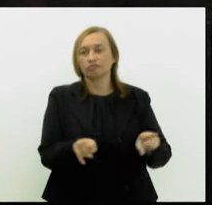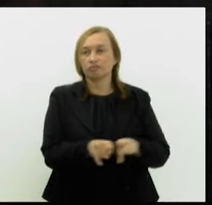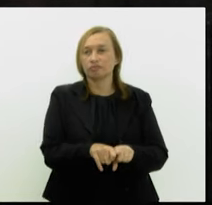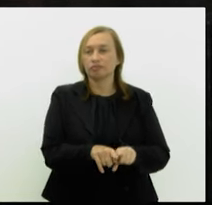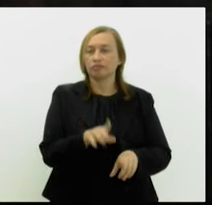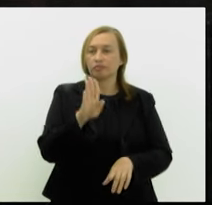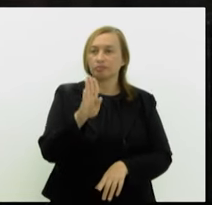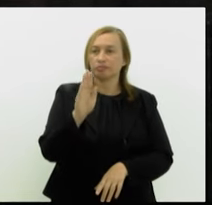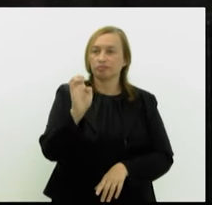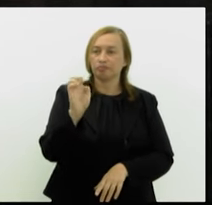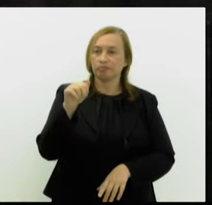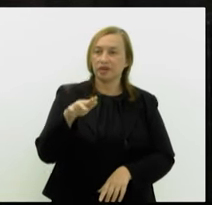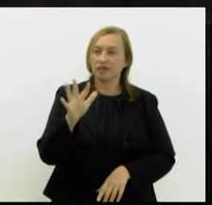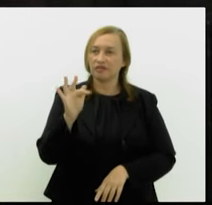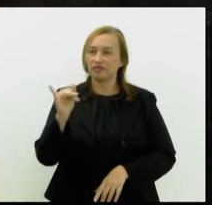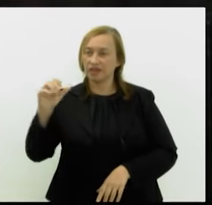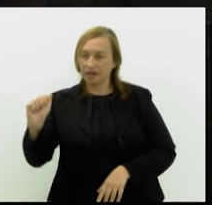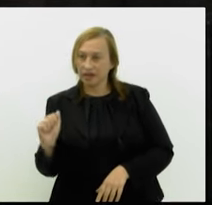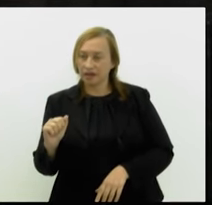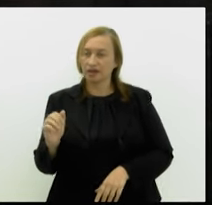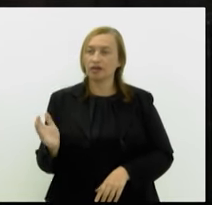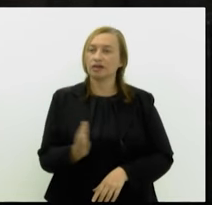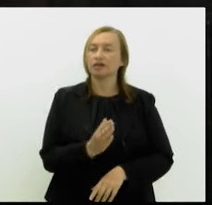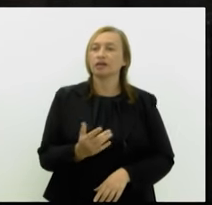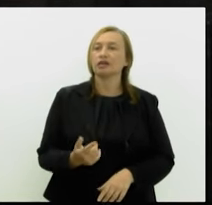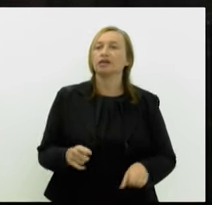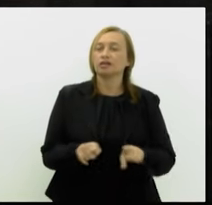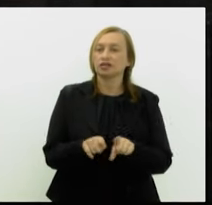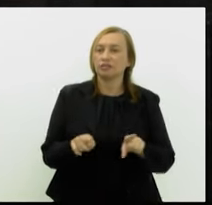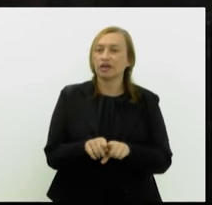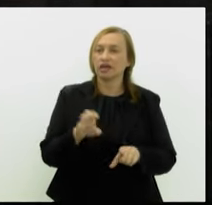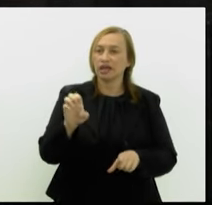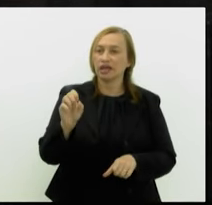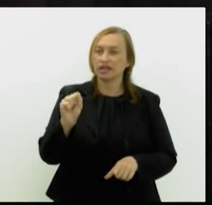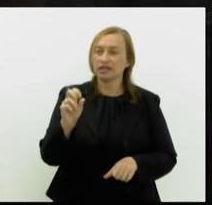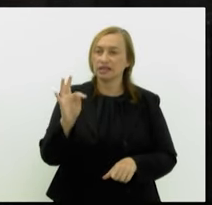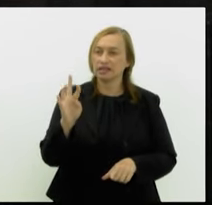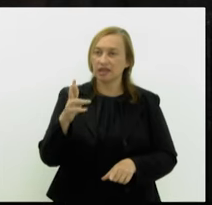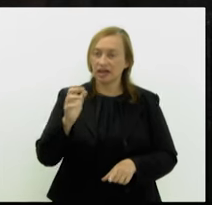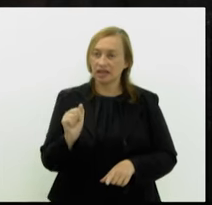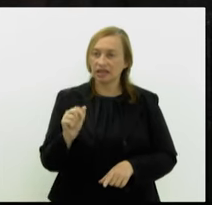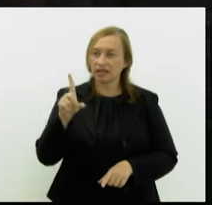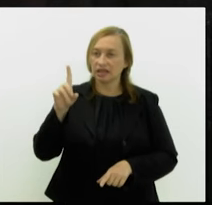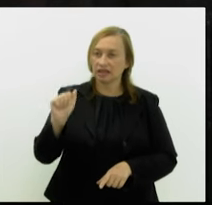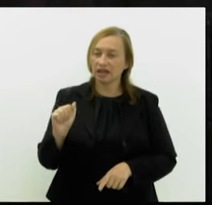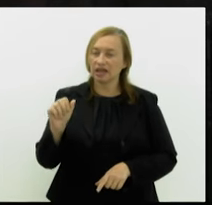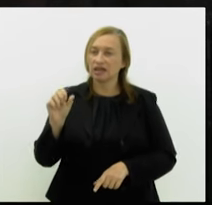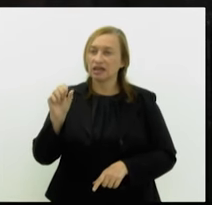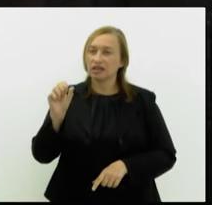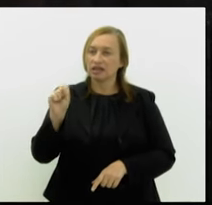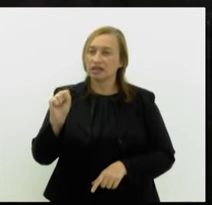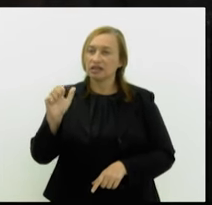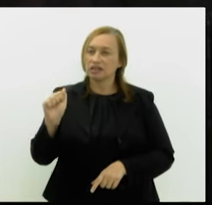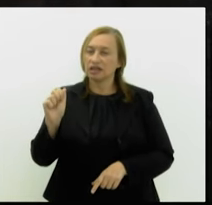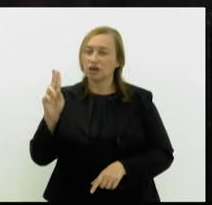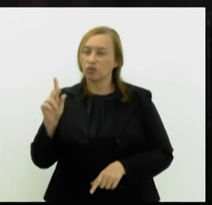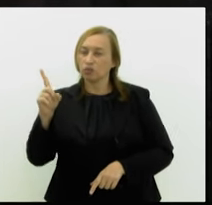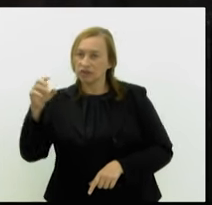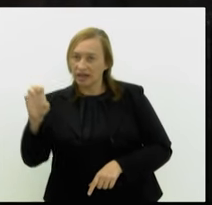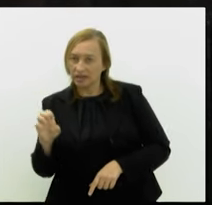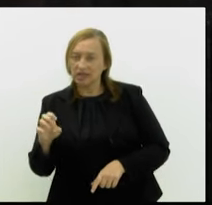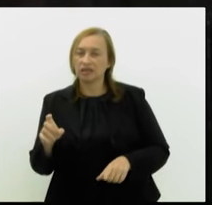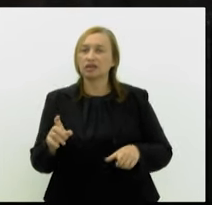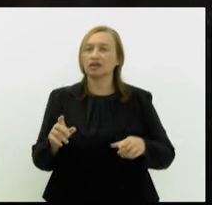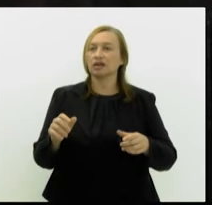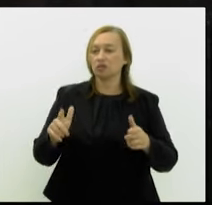Benfica, Vale do Cuiabá e Mozela, e na Estrada da Saudade, a partir de um projeto da Prefeitura, um terreno antigo que estava ali